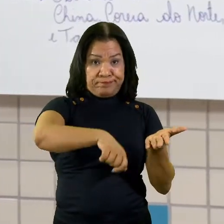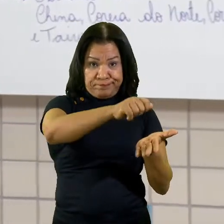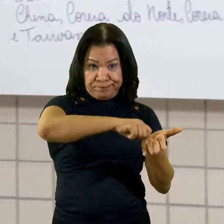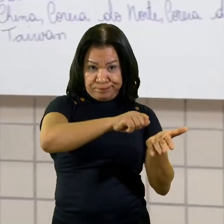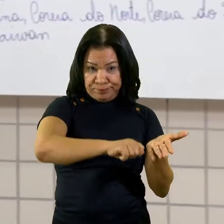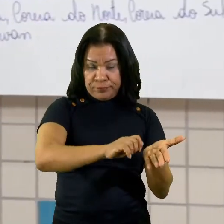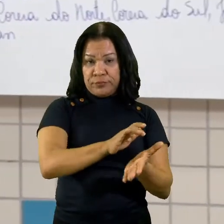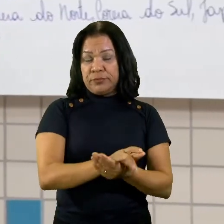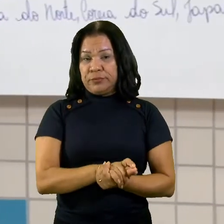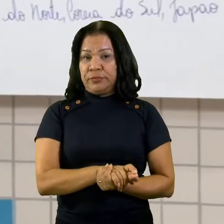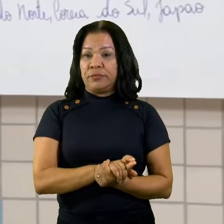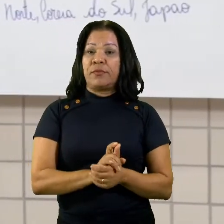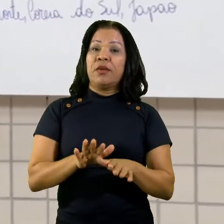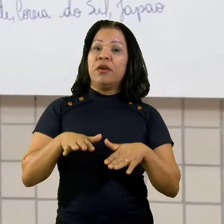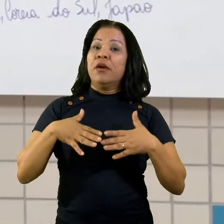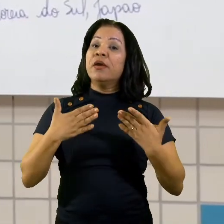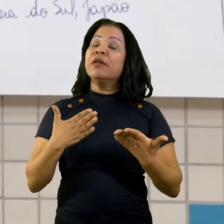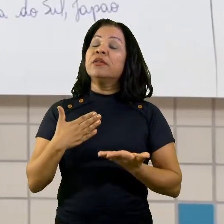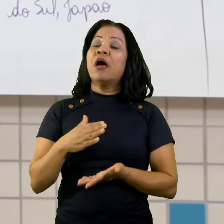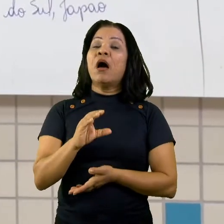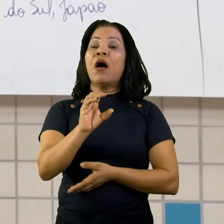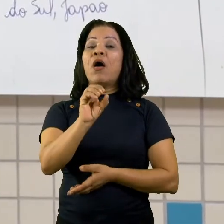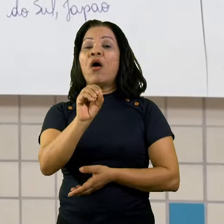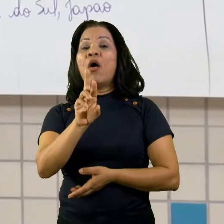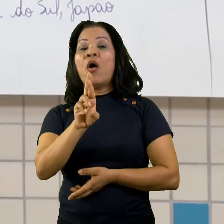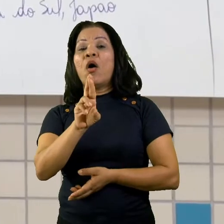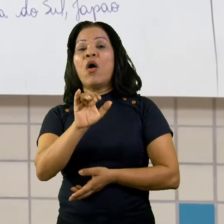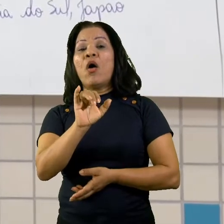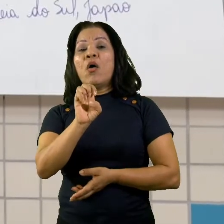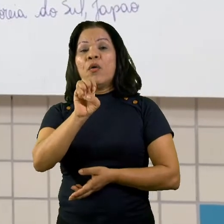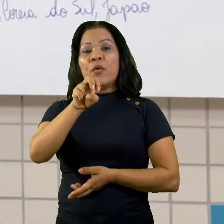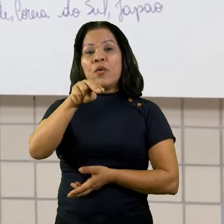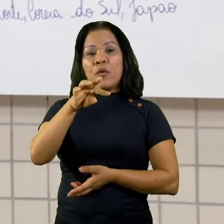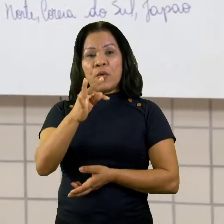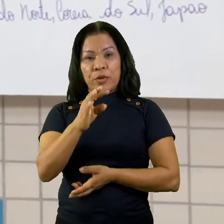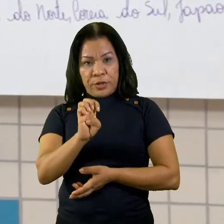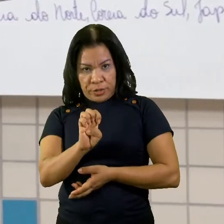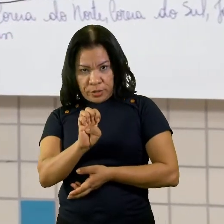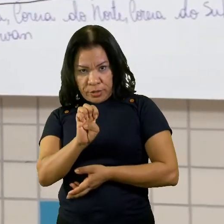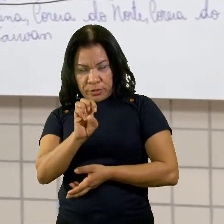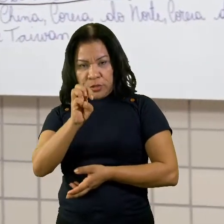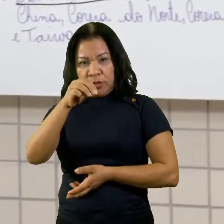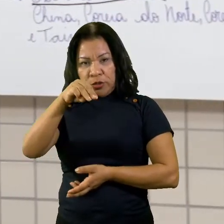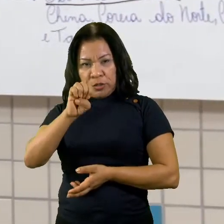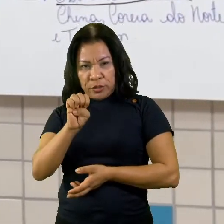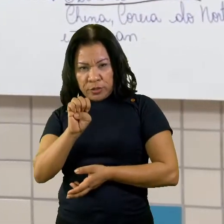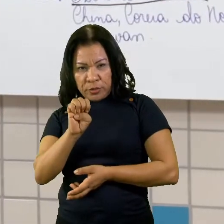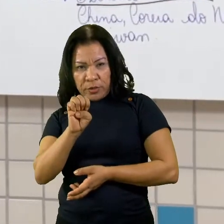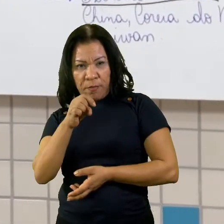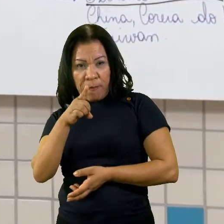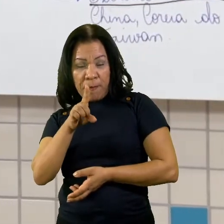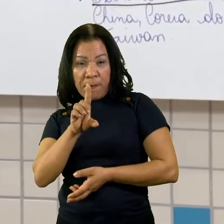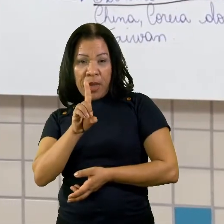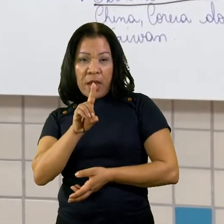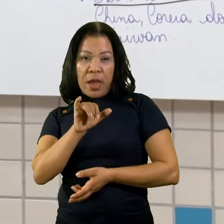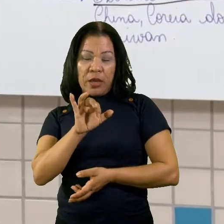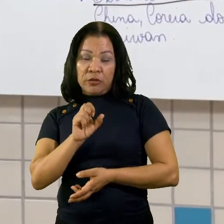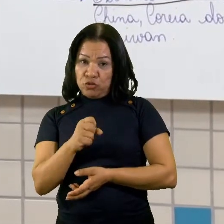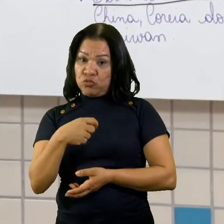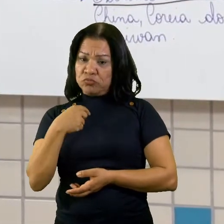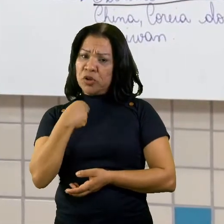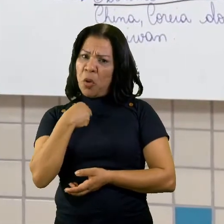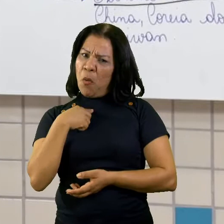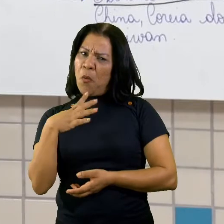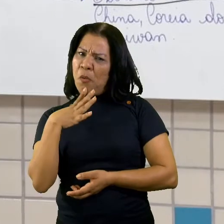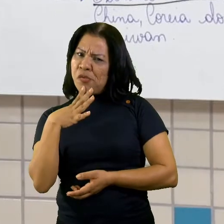Oriente Médio. Talvez o Oriente Médio seja o que nós mais temos acesso, nós mais temos contato,